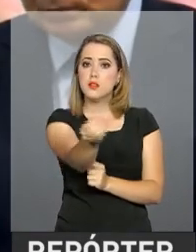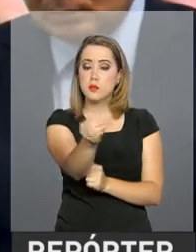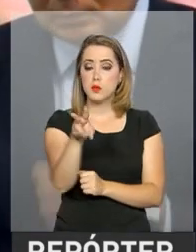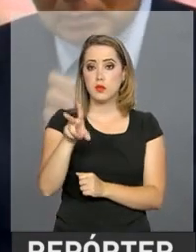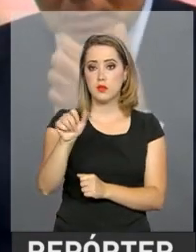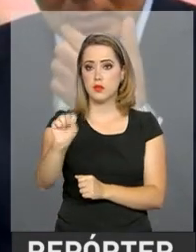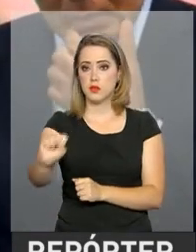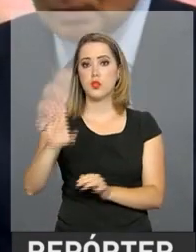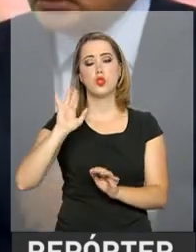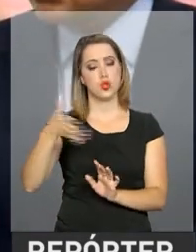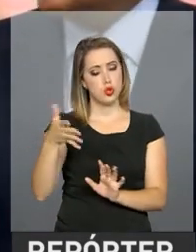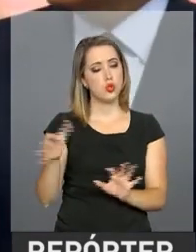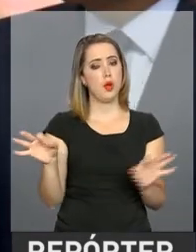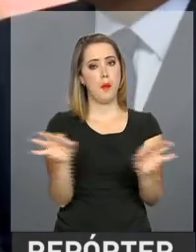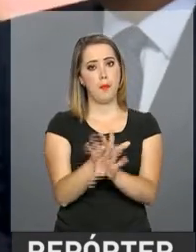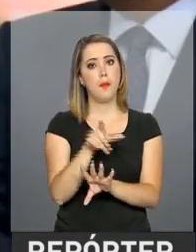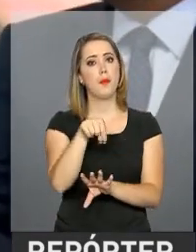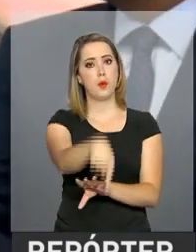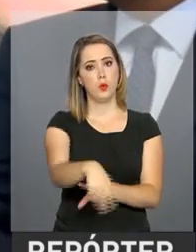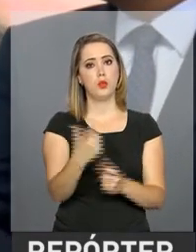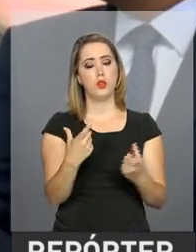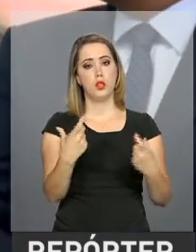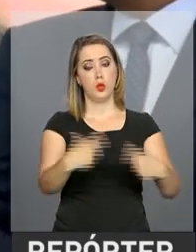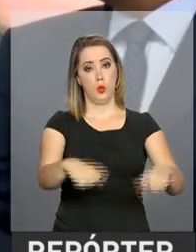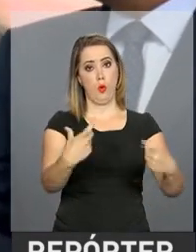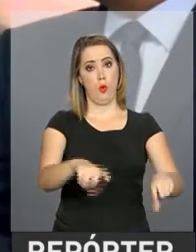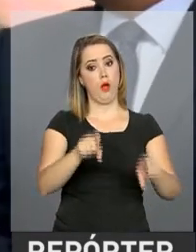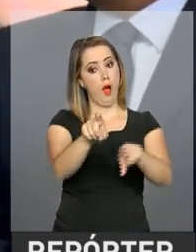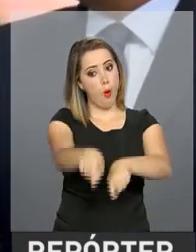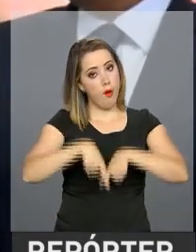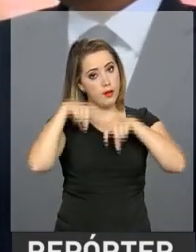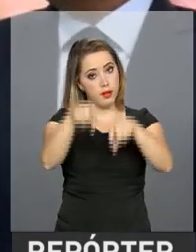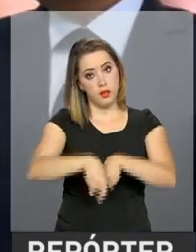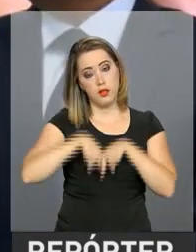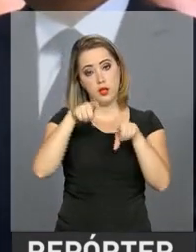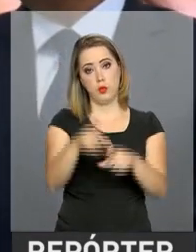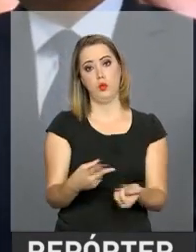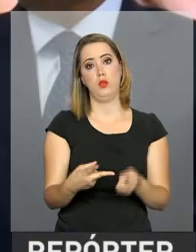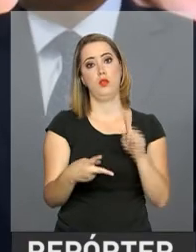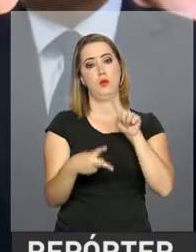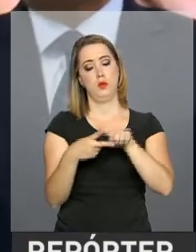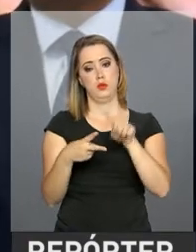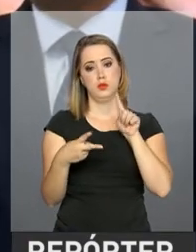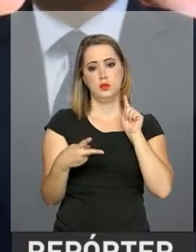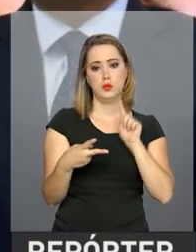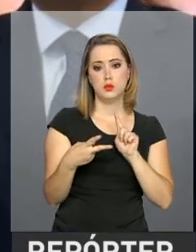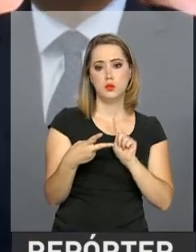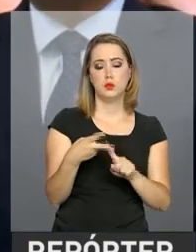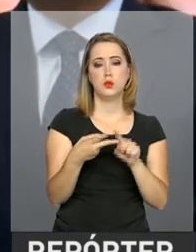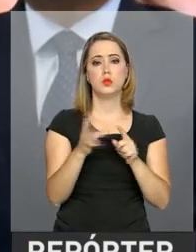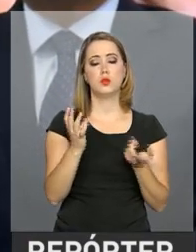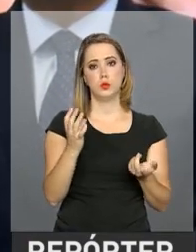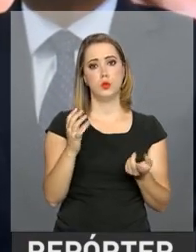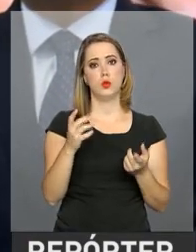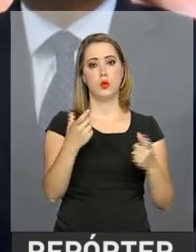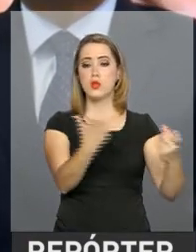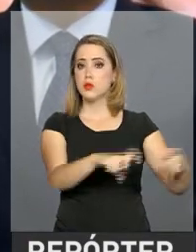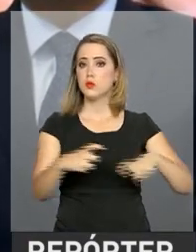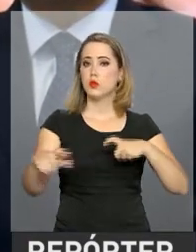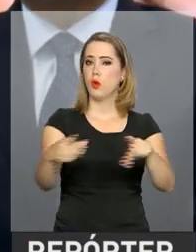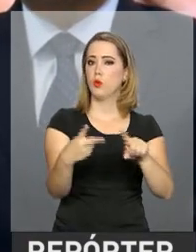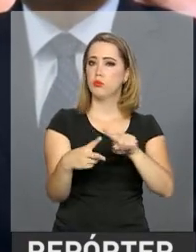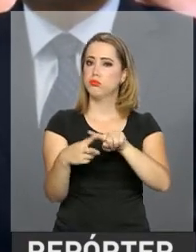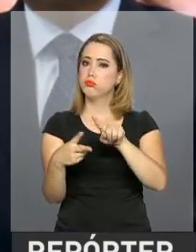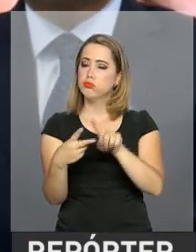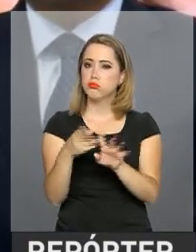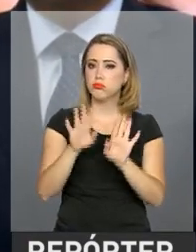prontas numa colônia penal agrícola, e dois CDPs que também devem ficar prontos esse ano, cada um